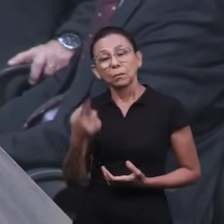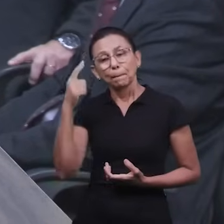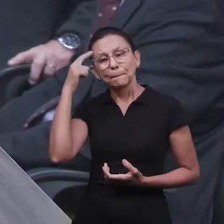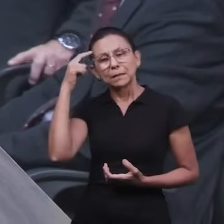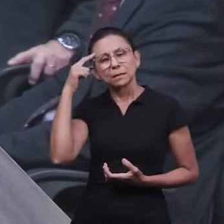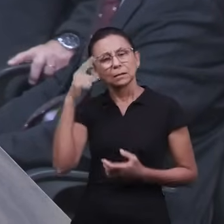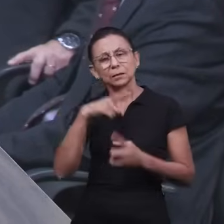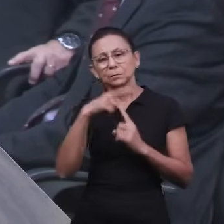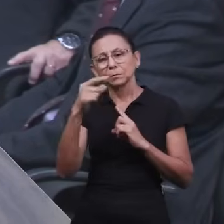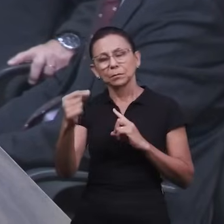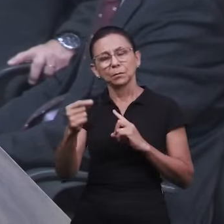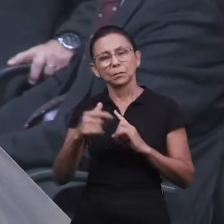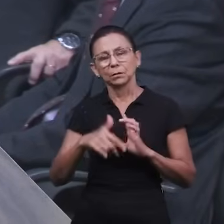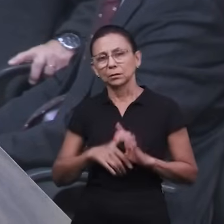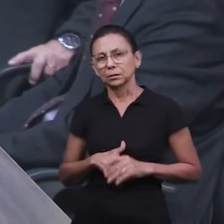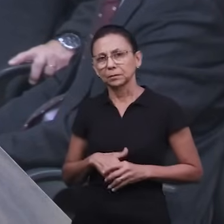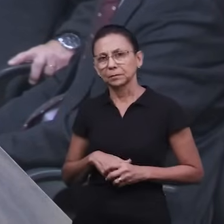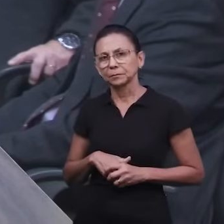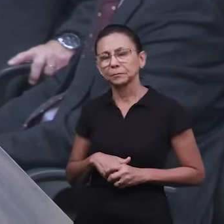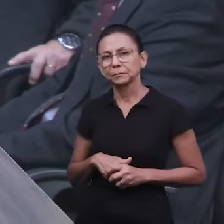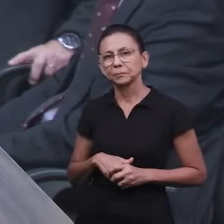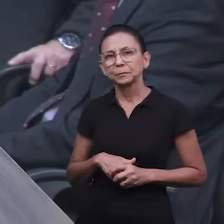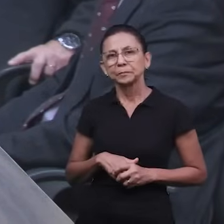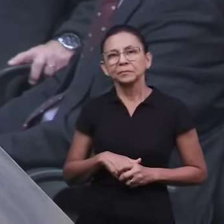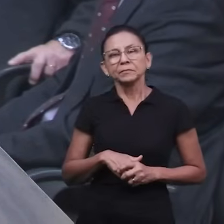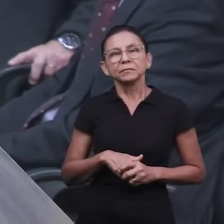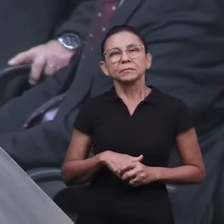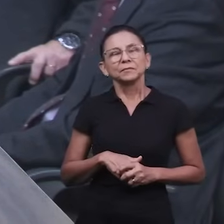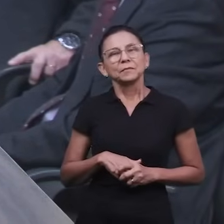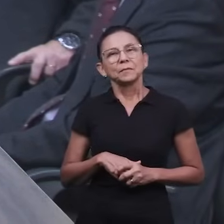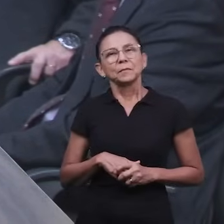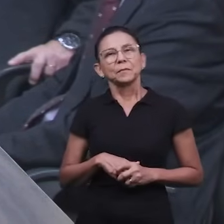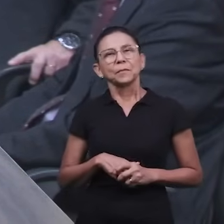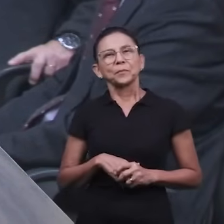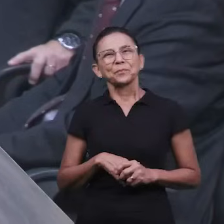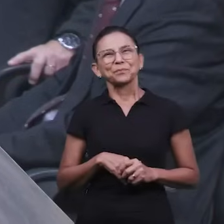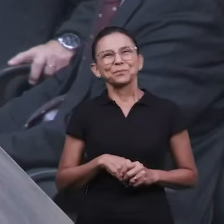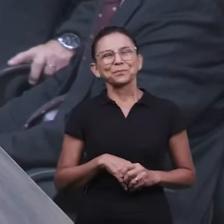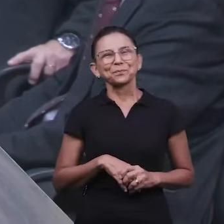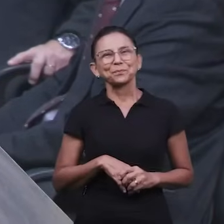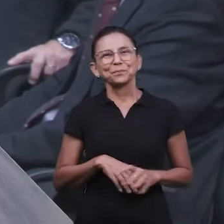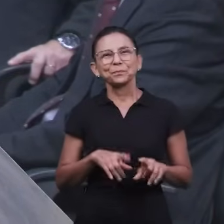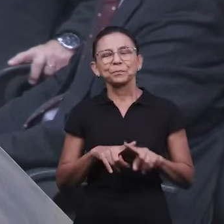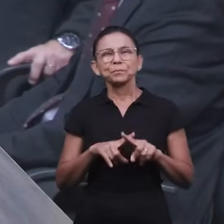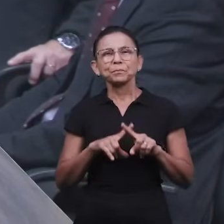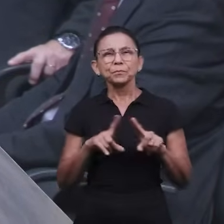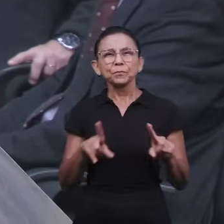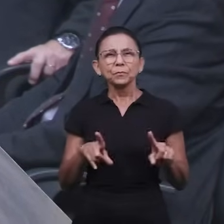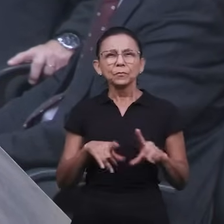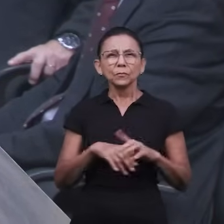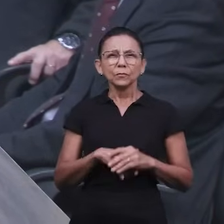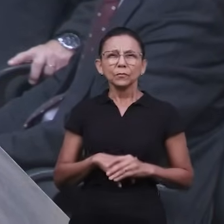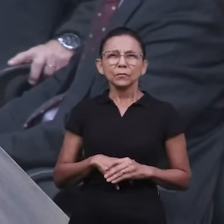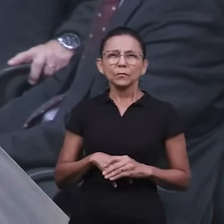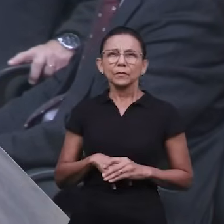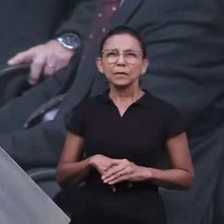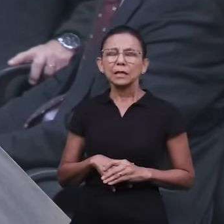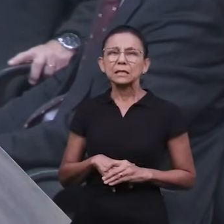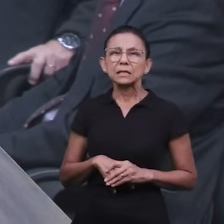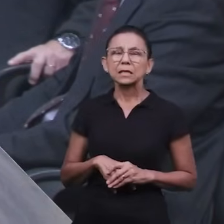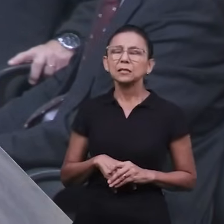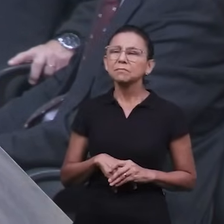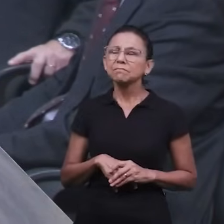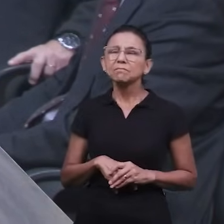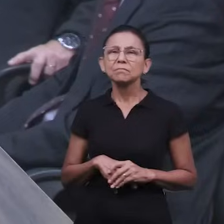ele ligou, porque ele olhou estava ouvindo nossa programação e viu, procurando, aí achou